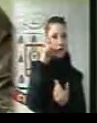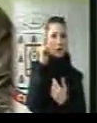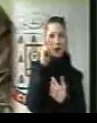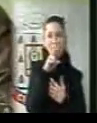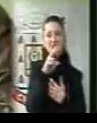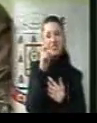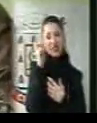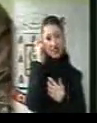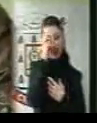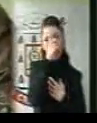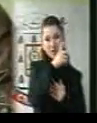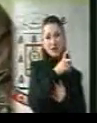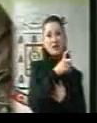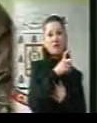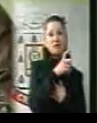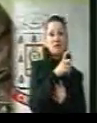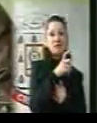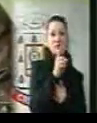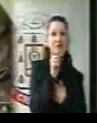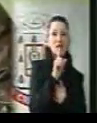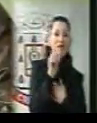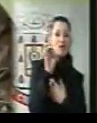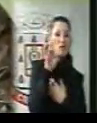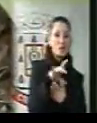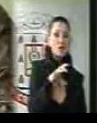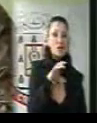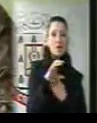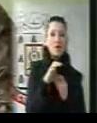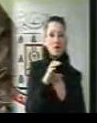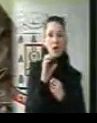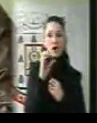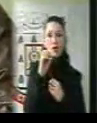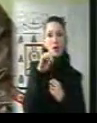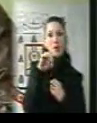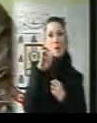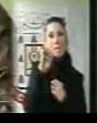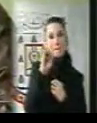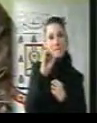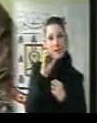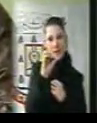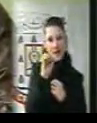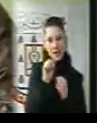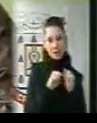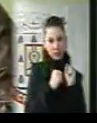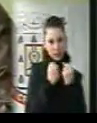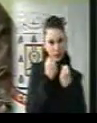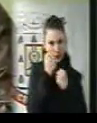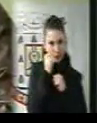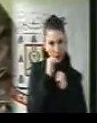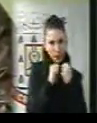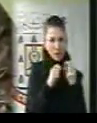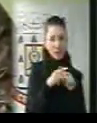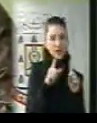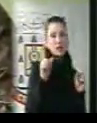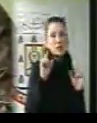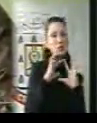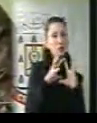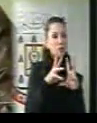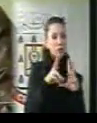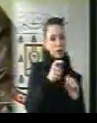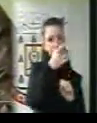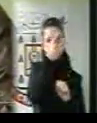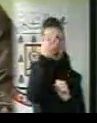a dificuldade. A dificuldade não é só da colmeia, de quem tem aquelas empresas ali, e sim de todo cidadão que mora no bairro